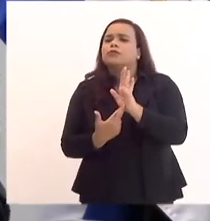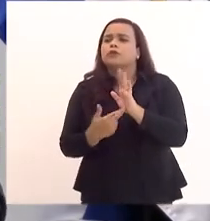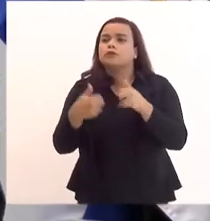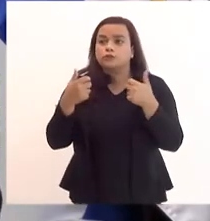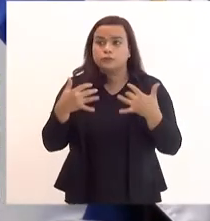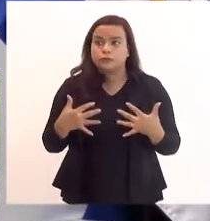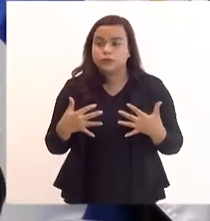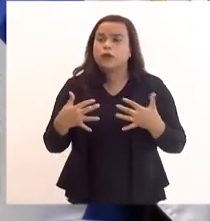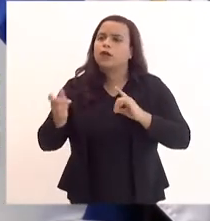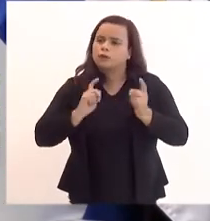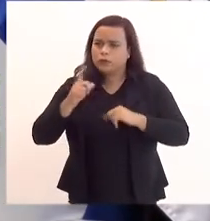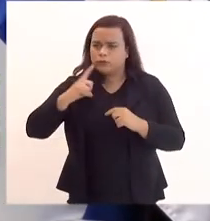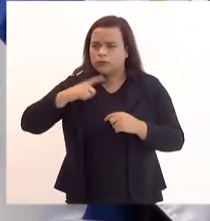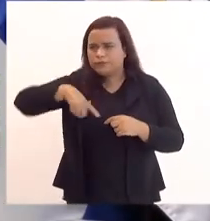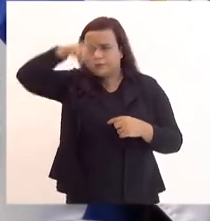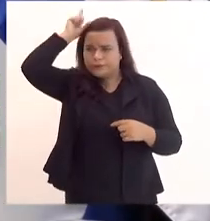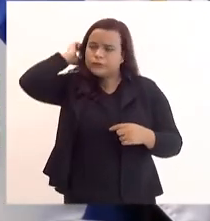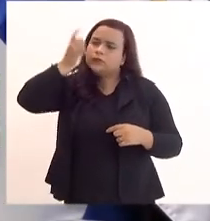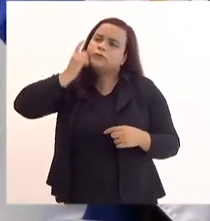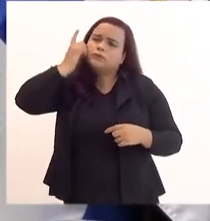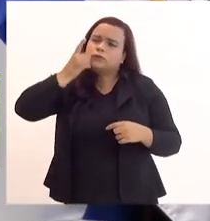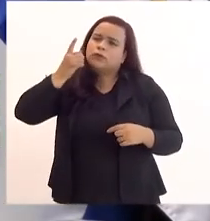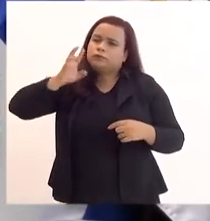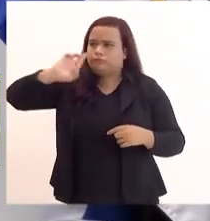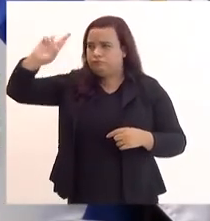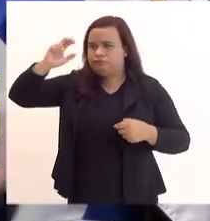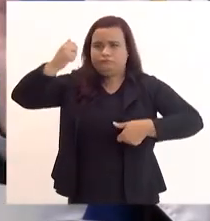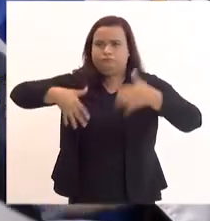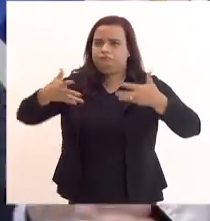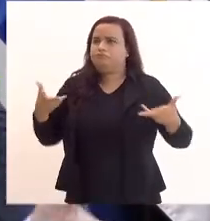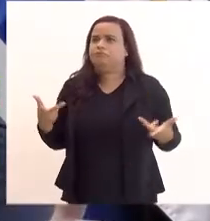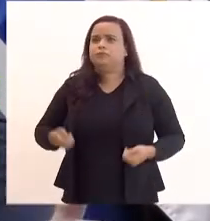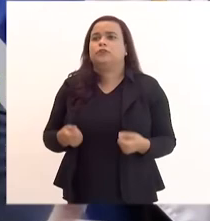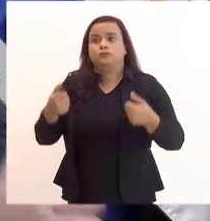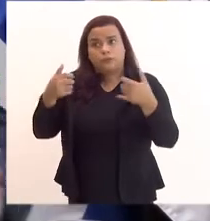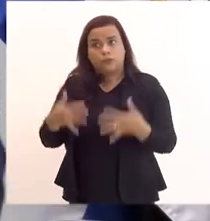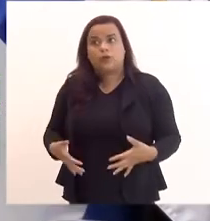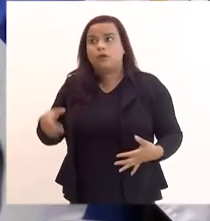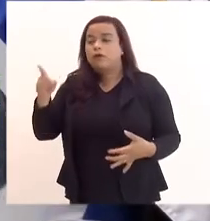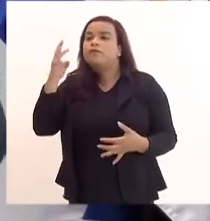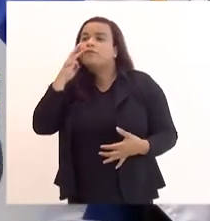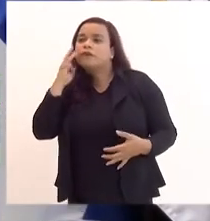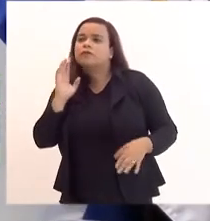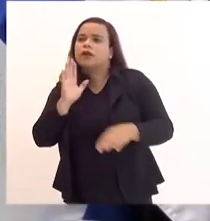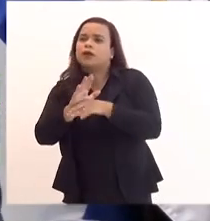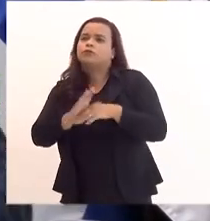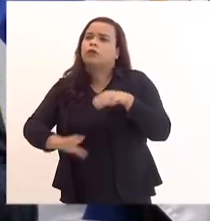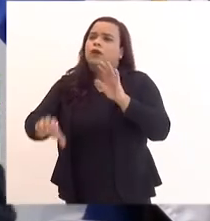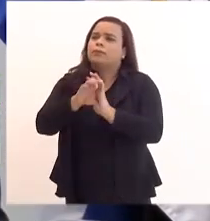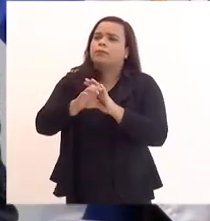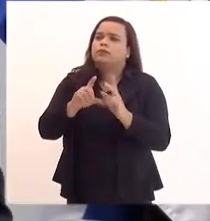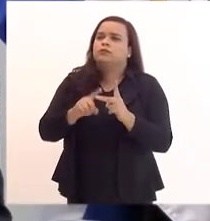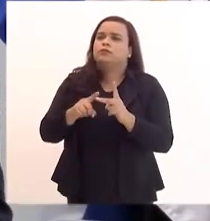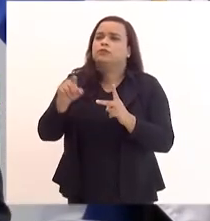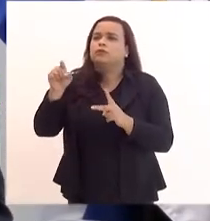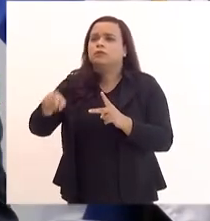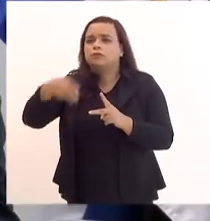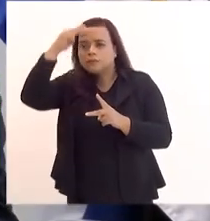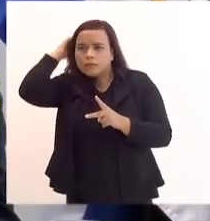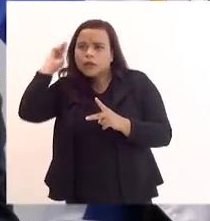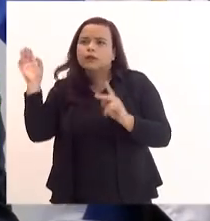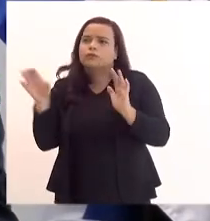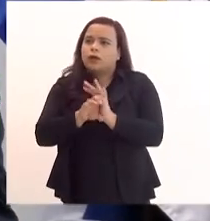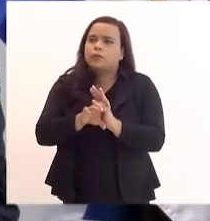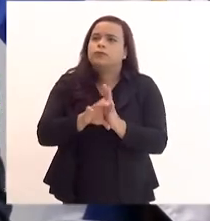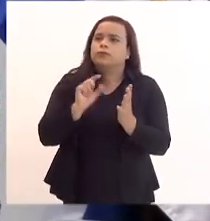uma reunião, o deputado Luiz Paulo, que presidiu brilhantemente, dizia... Deputado Valdec pode colaborar com esse capítulo, deputado Márcio com esse, deputada Célia, não